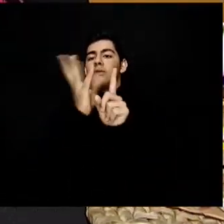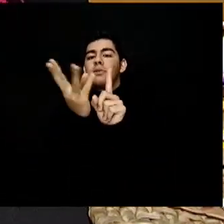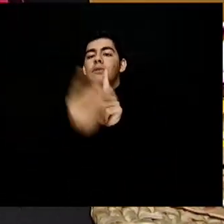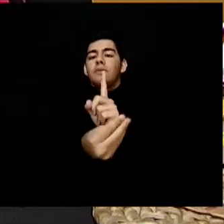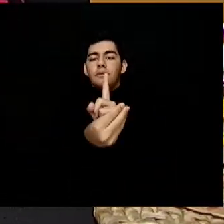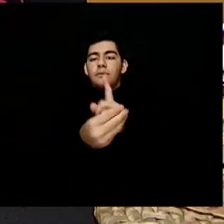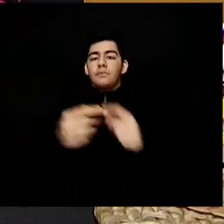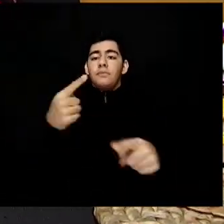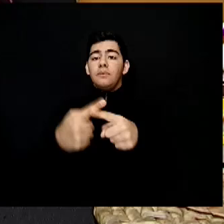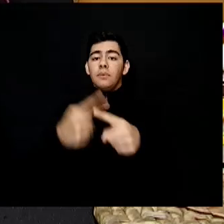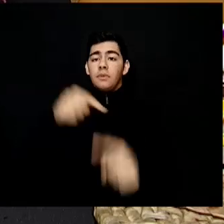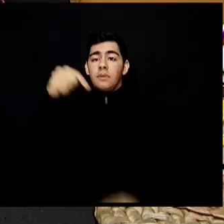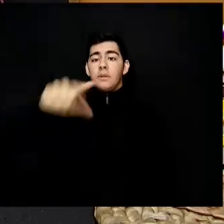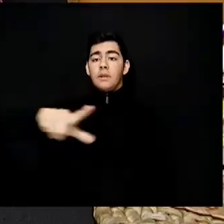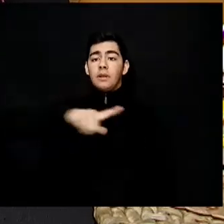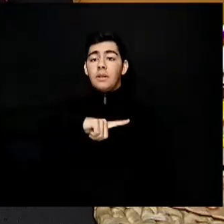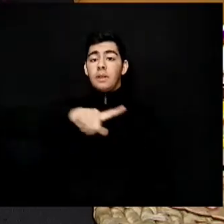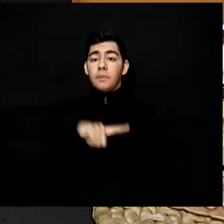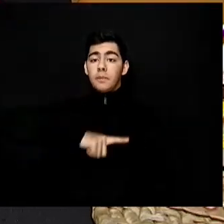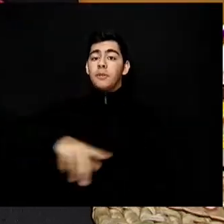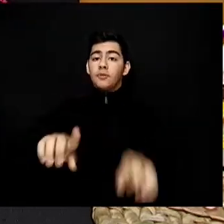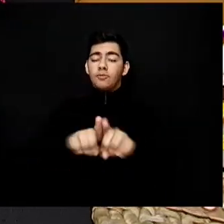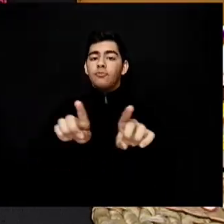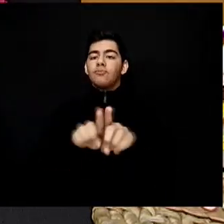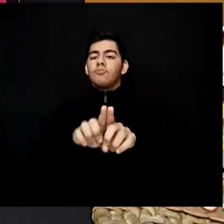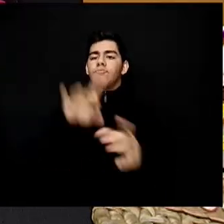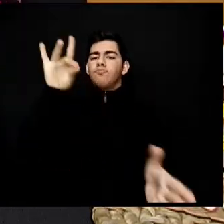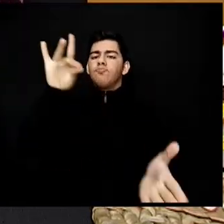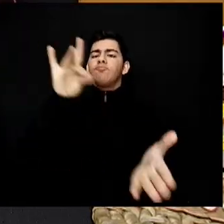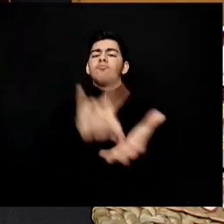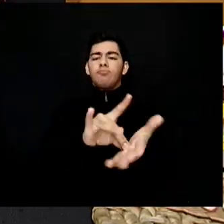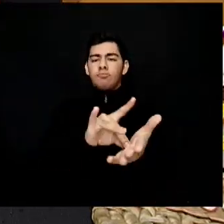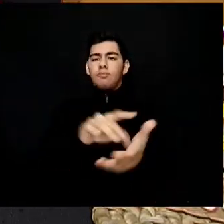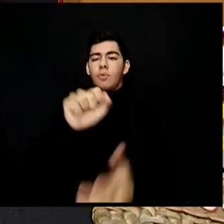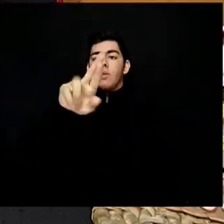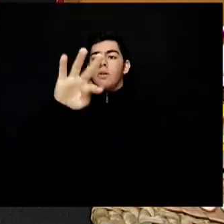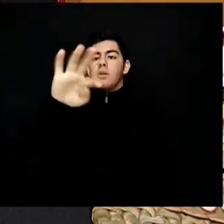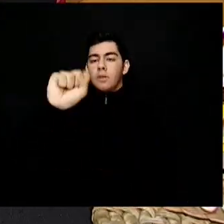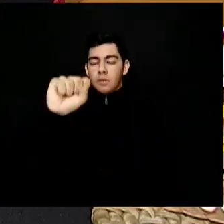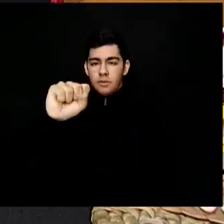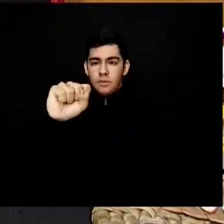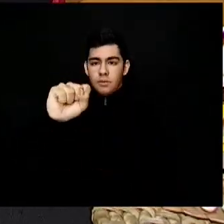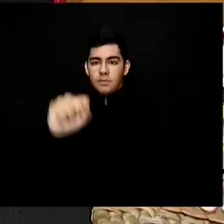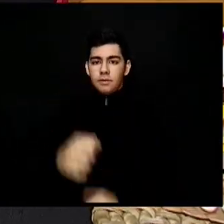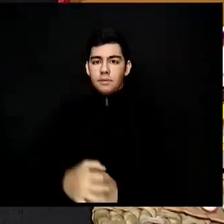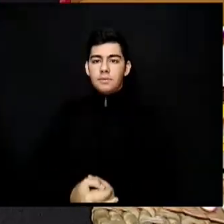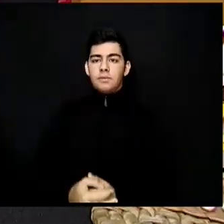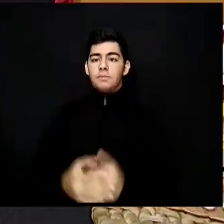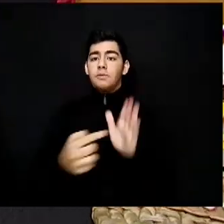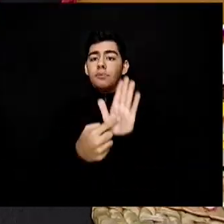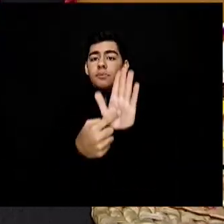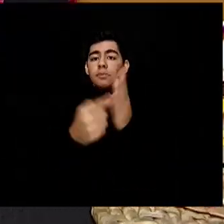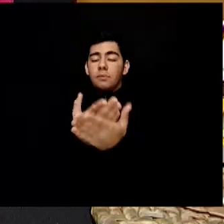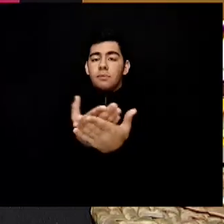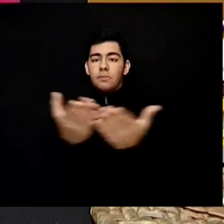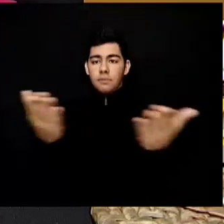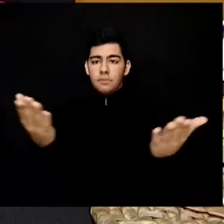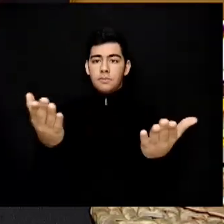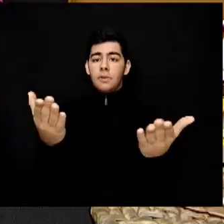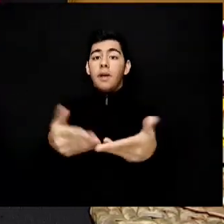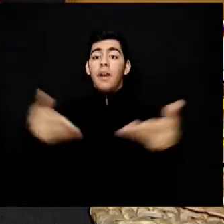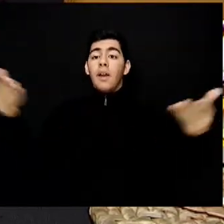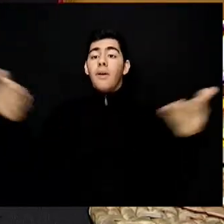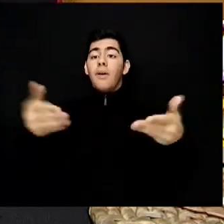Batista são verdadeiras obras de arte. Depois você vai dar uma pesquisadinha lá no Instagram dela. E hoje ela vai ensinar a gente a fazer